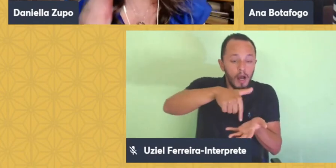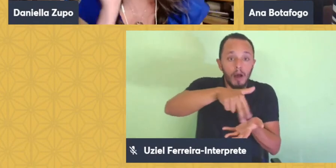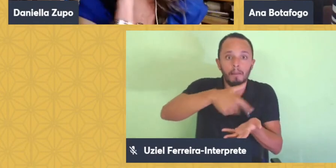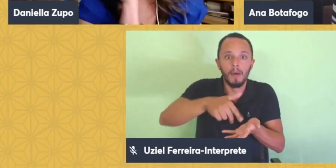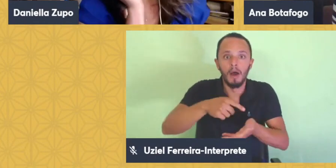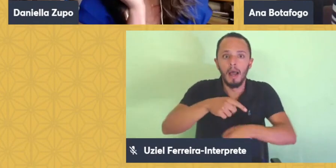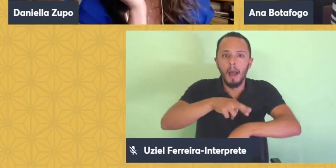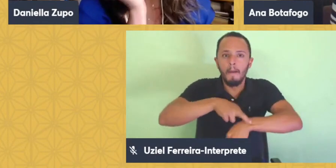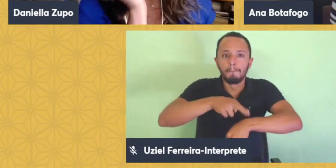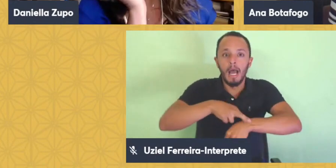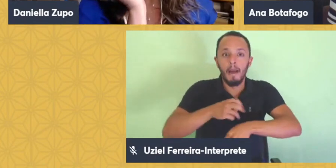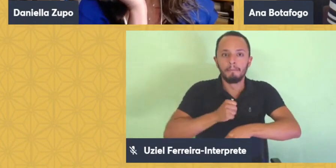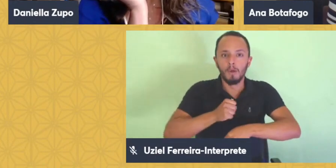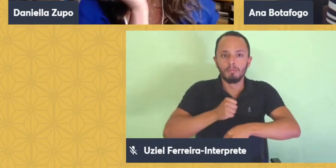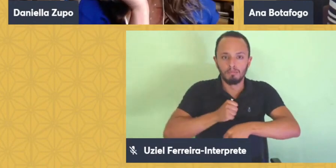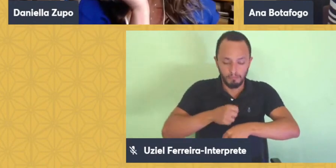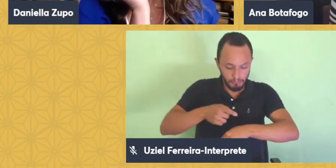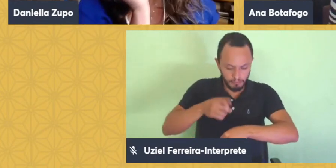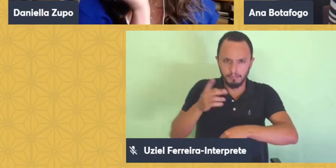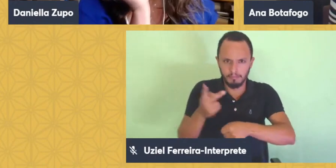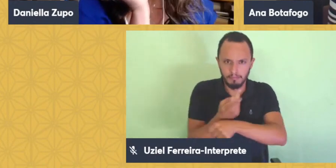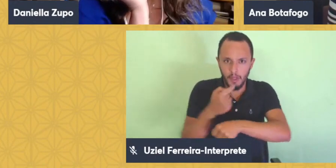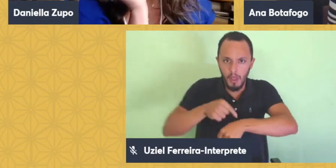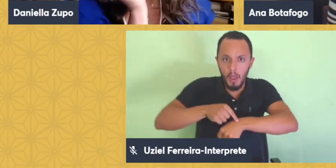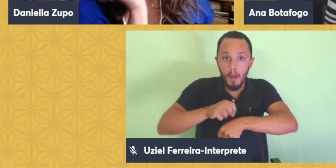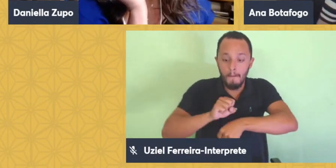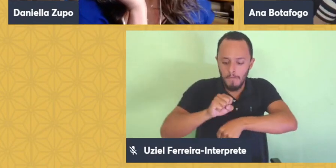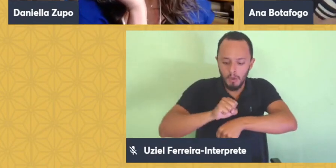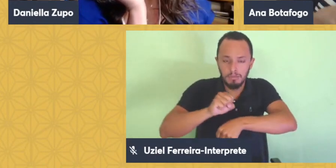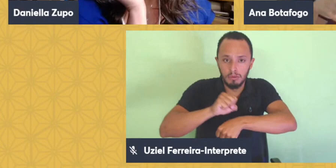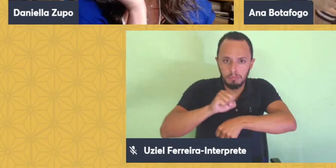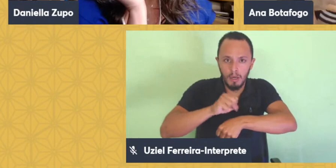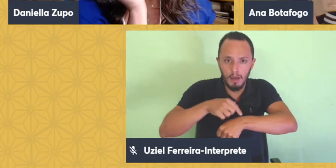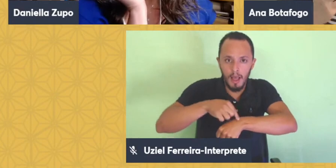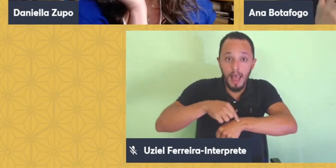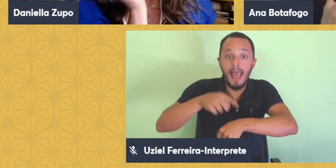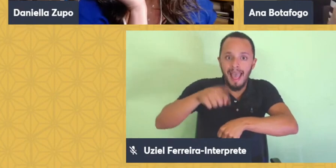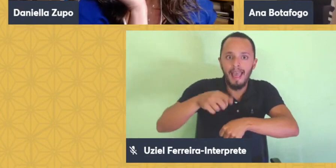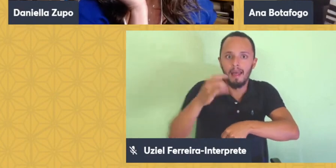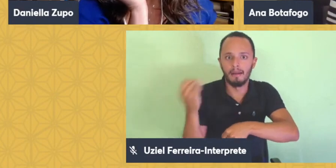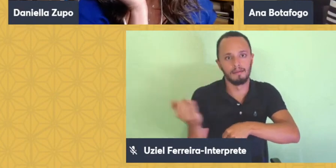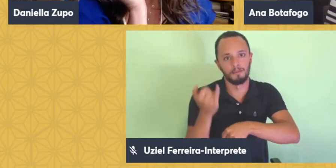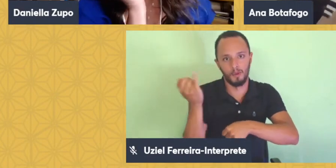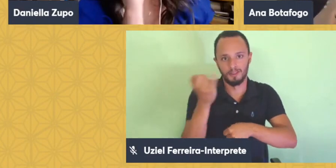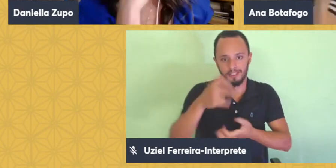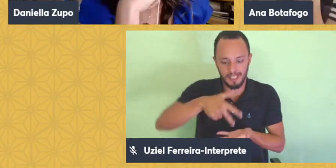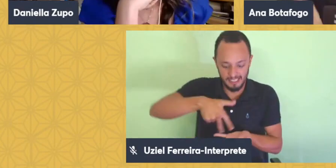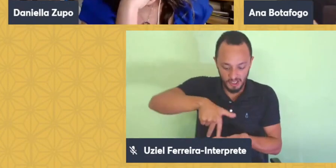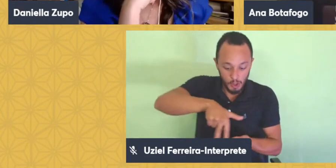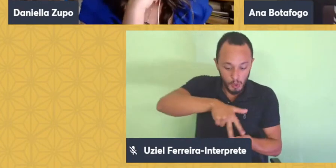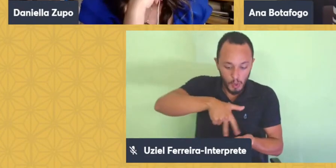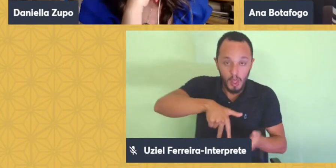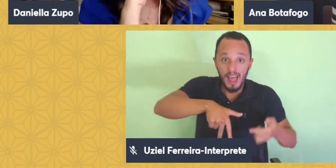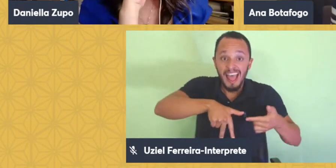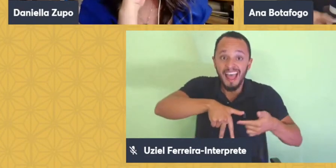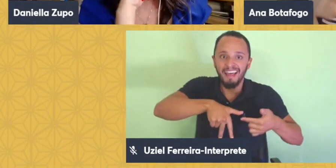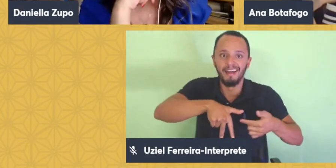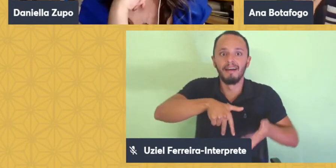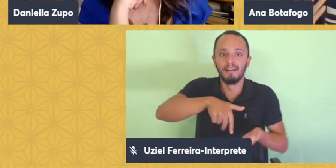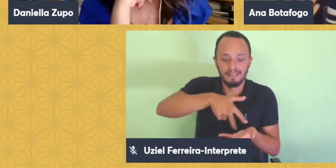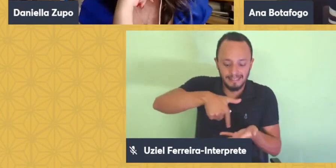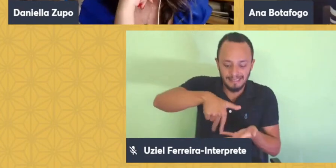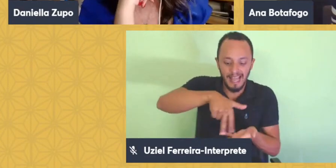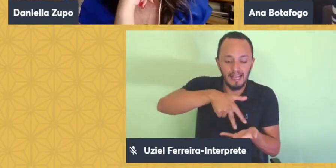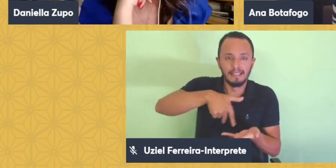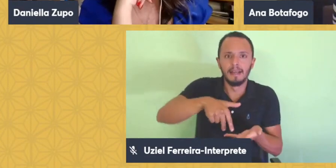fundação é muito importante nesse corpo que dança a gente precisa ter mesmo quando a gente não tem música